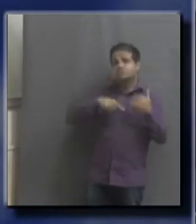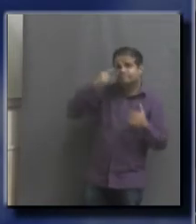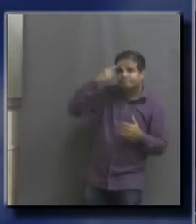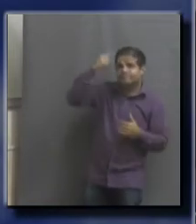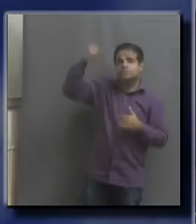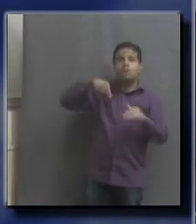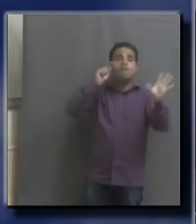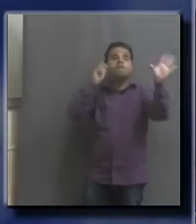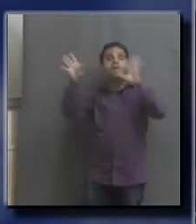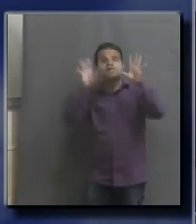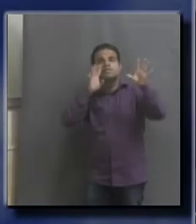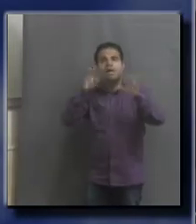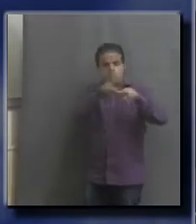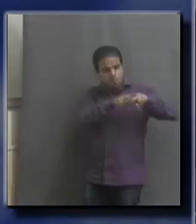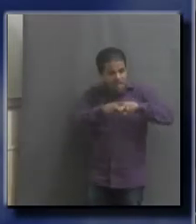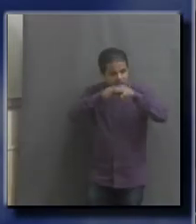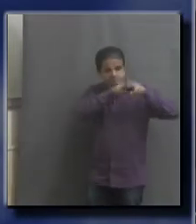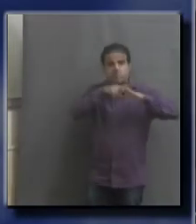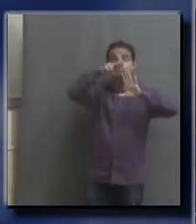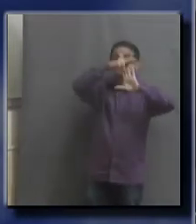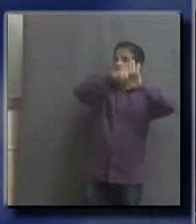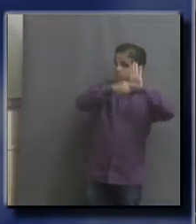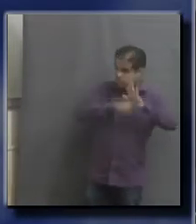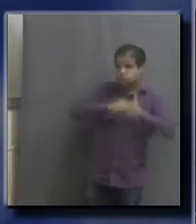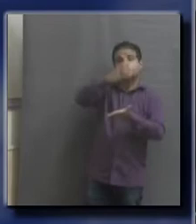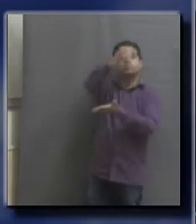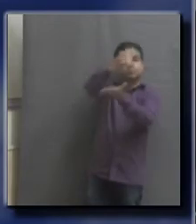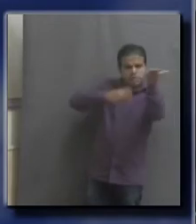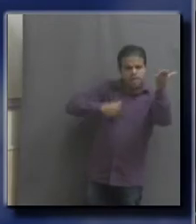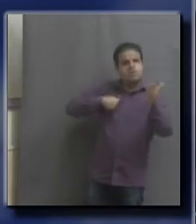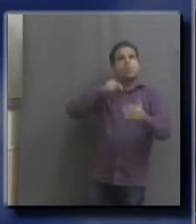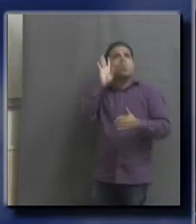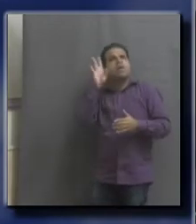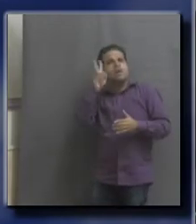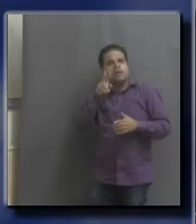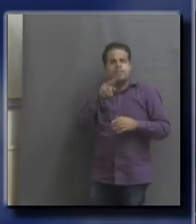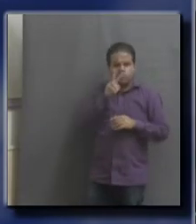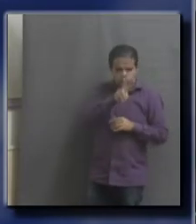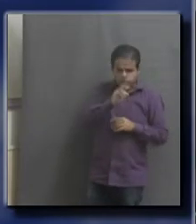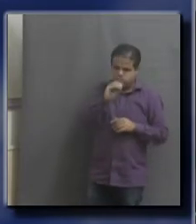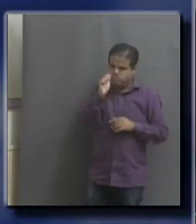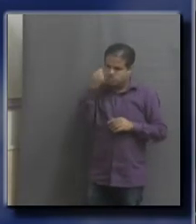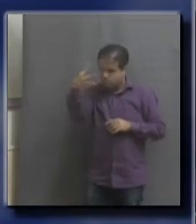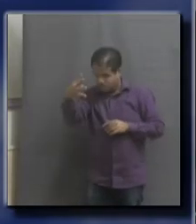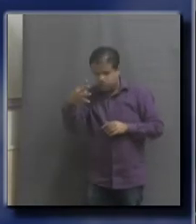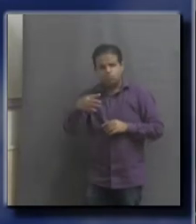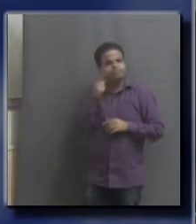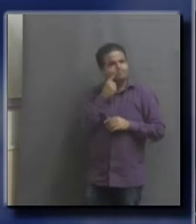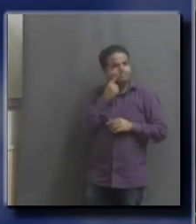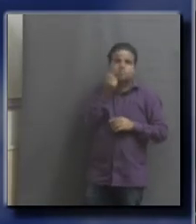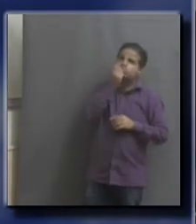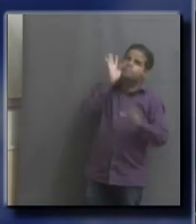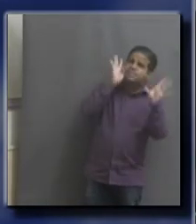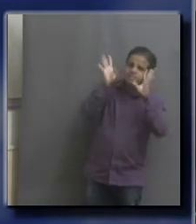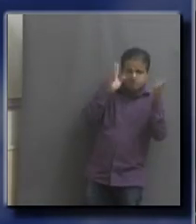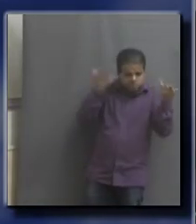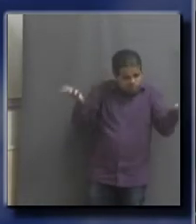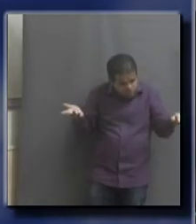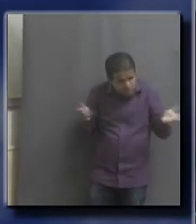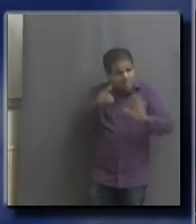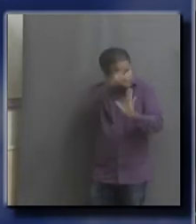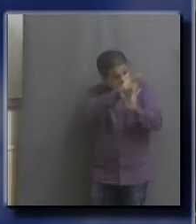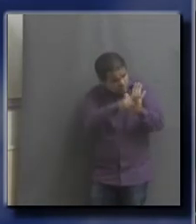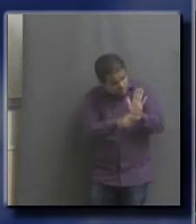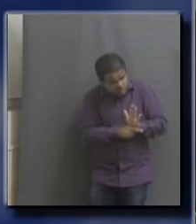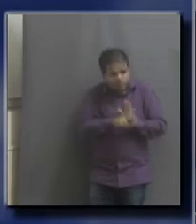de pensar numa revisão das diretrizes curriculares. Eu me lembro bem que, em 2014, dissemos, bom, as